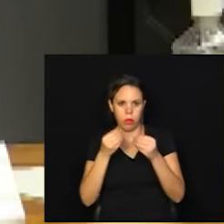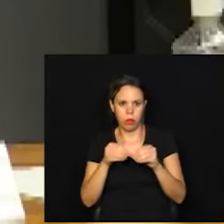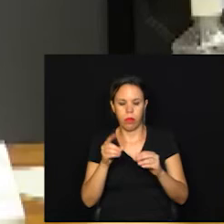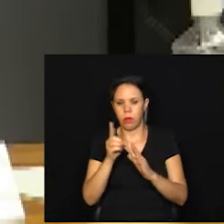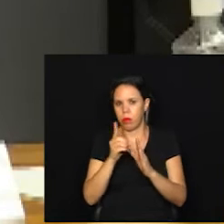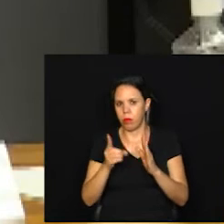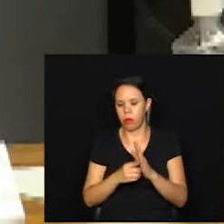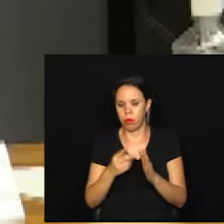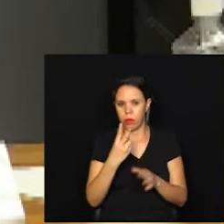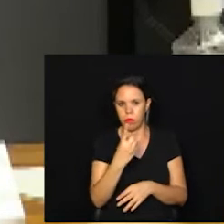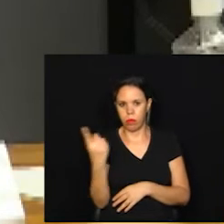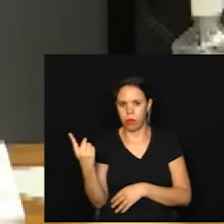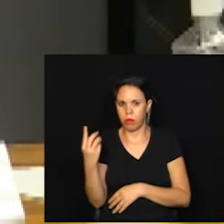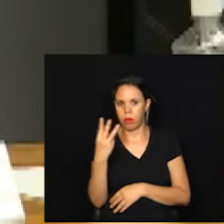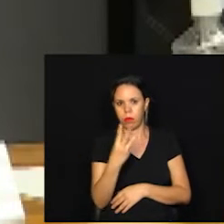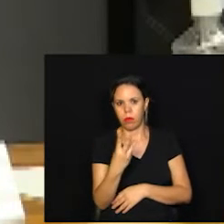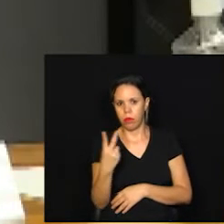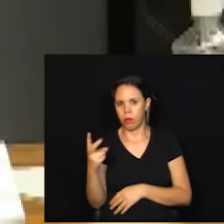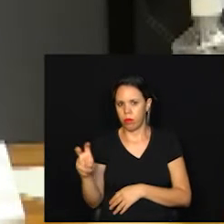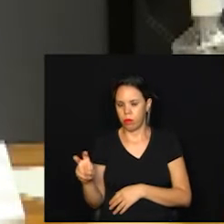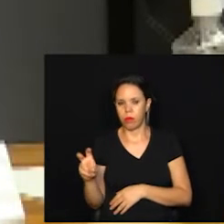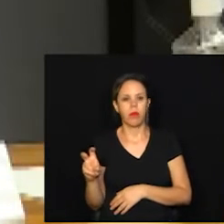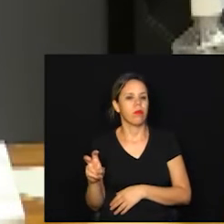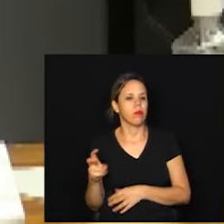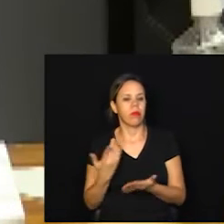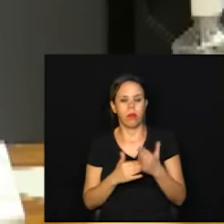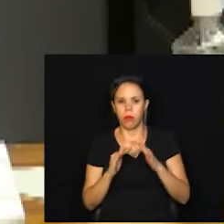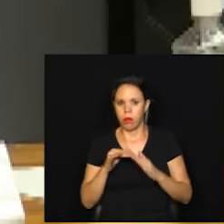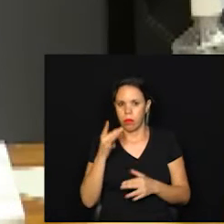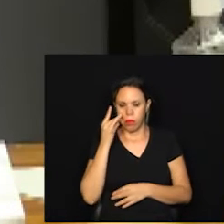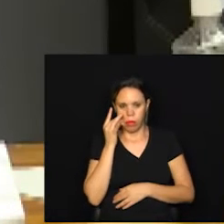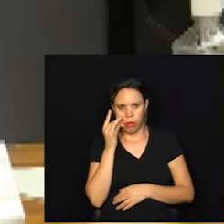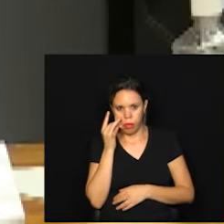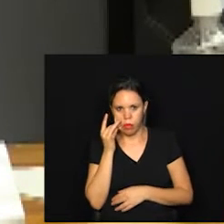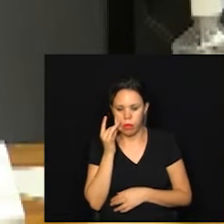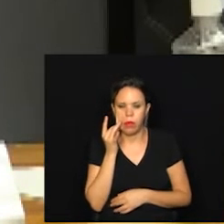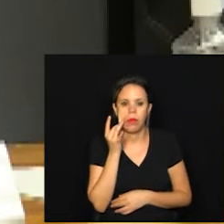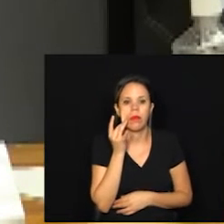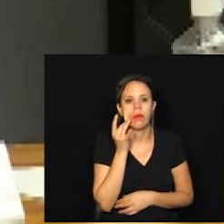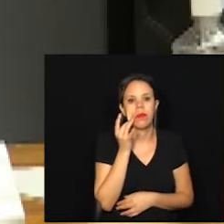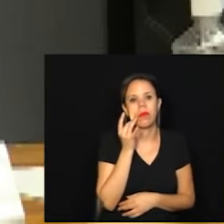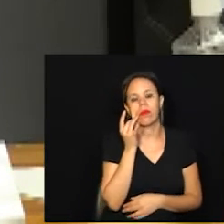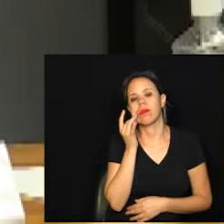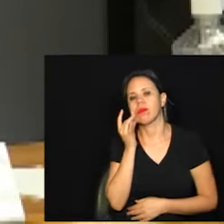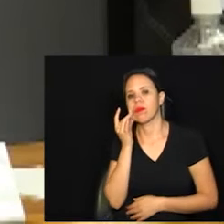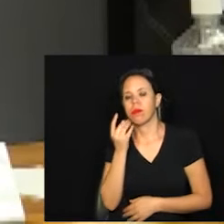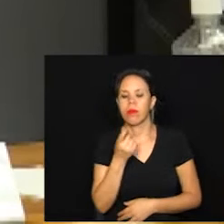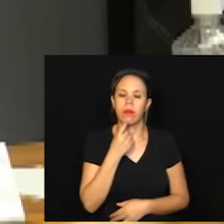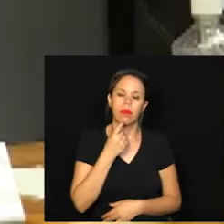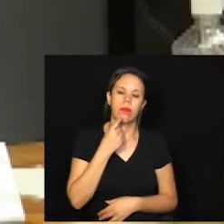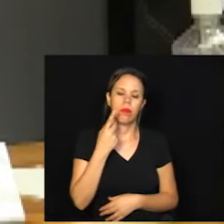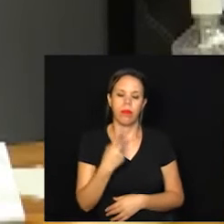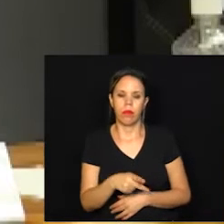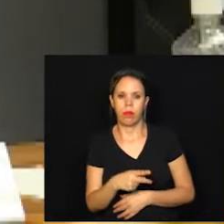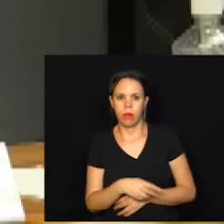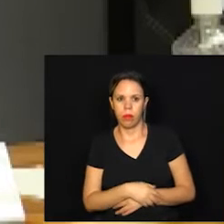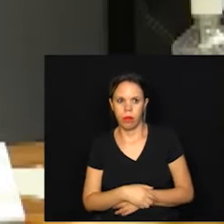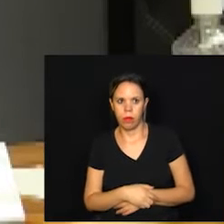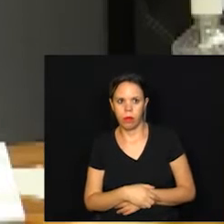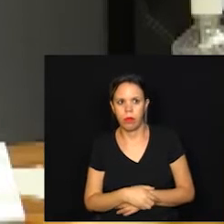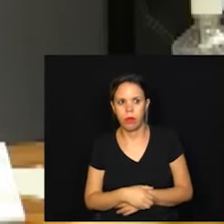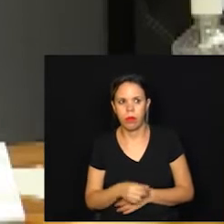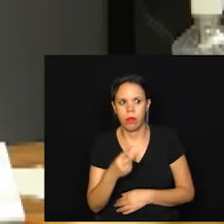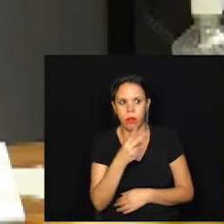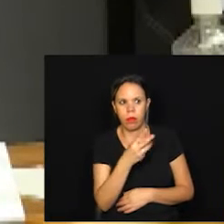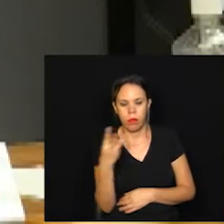decreto 21.325, que trata das atividades escolares presenciais. Então, em Campinas, de 23